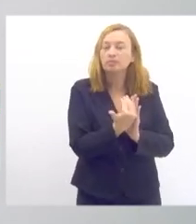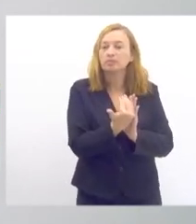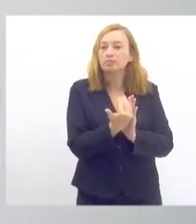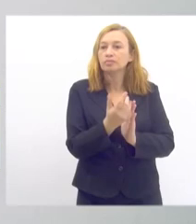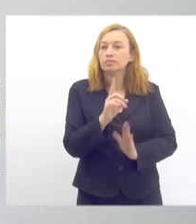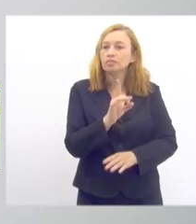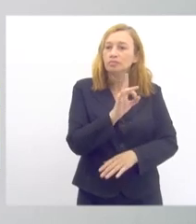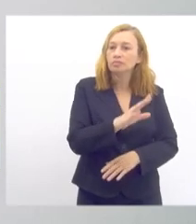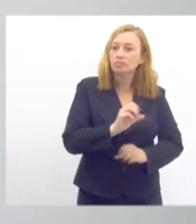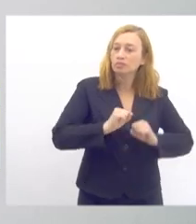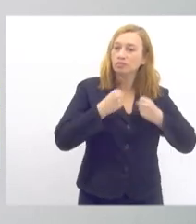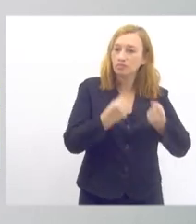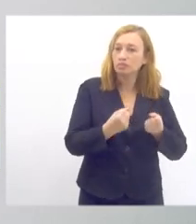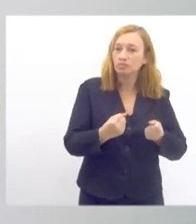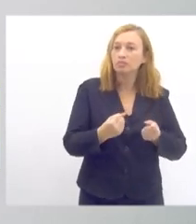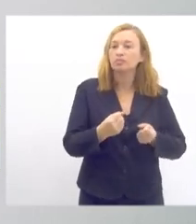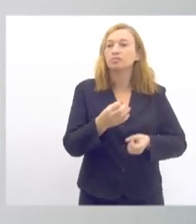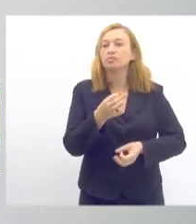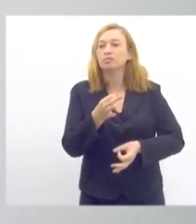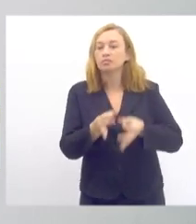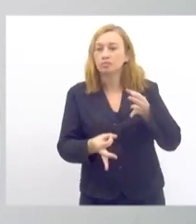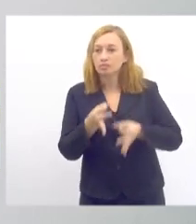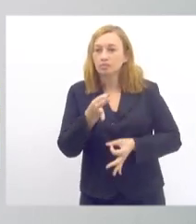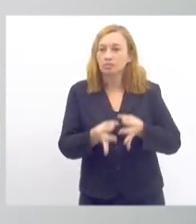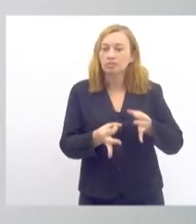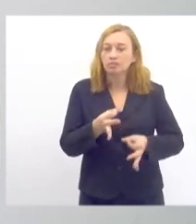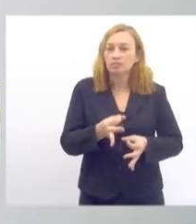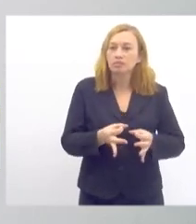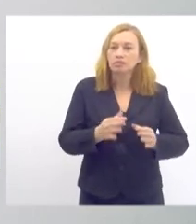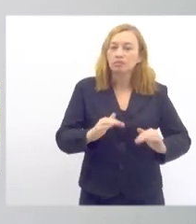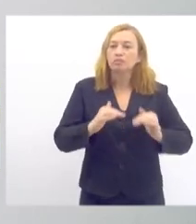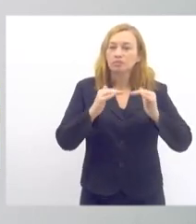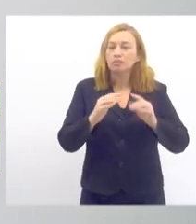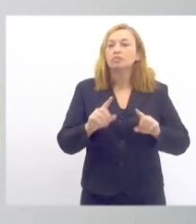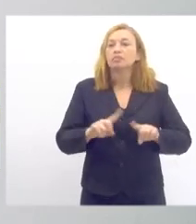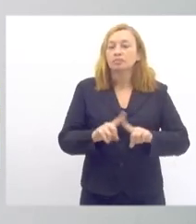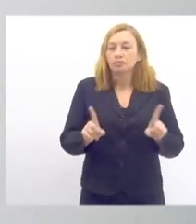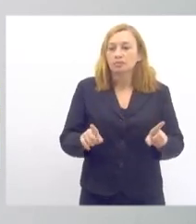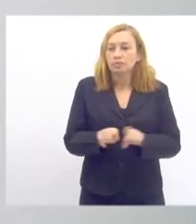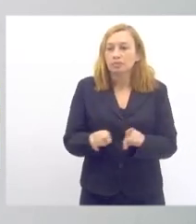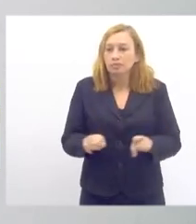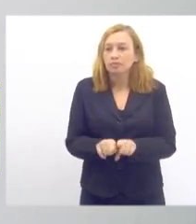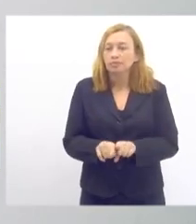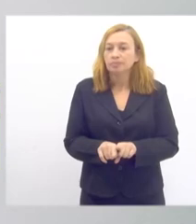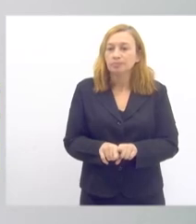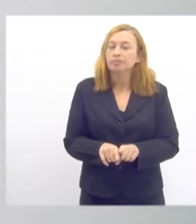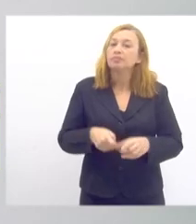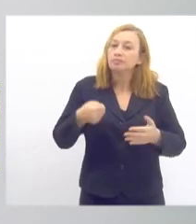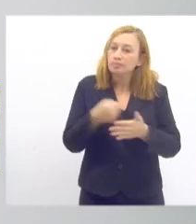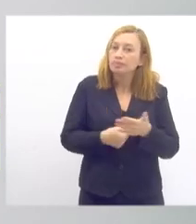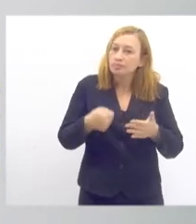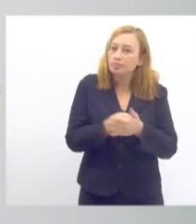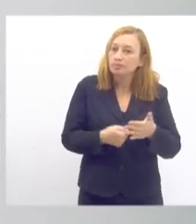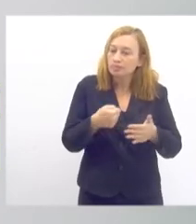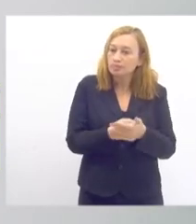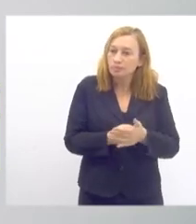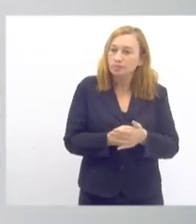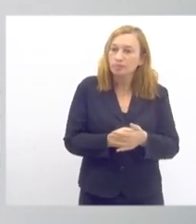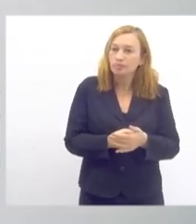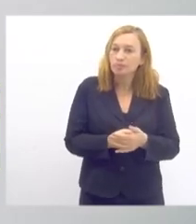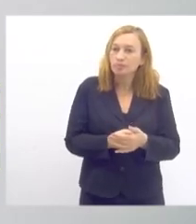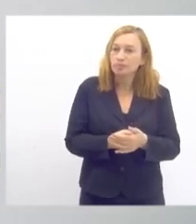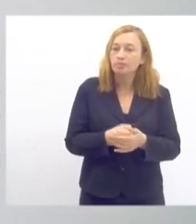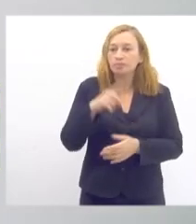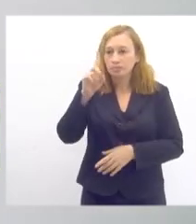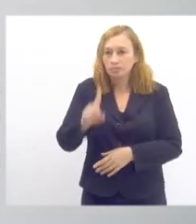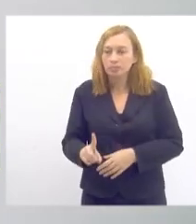não só que nós vamos buscar o tribunal, mas também de que a gente, né, vai insistir com a